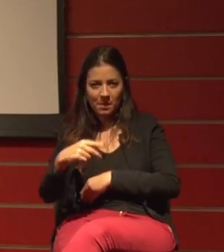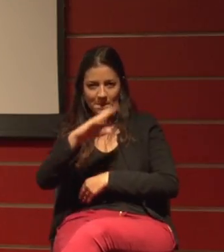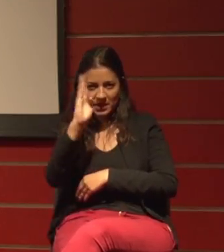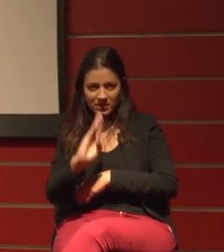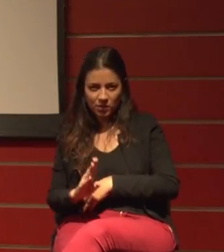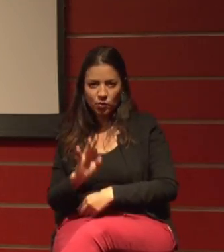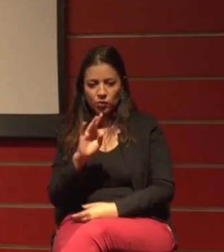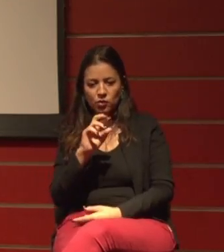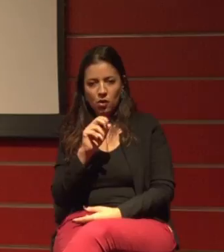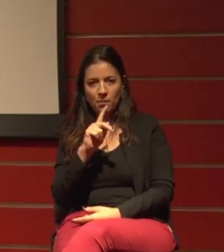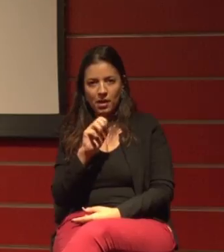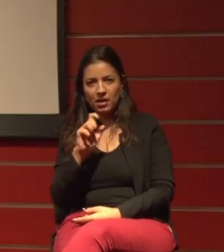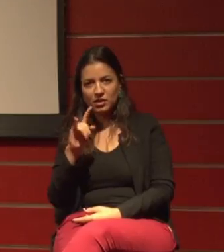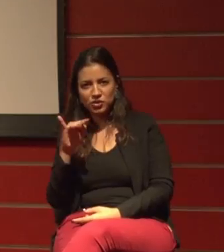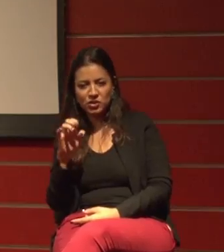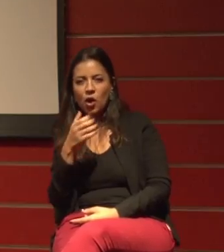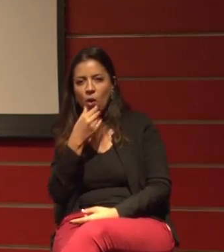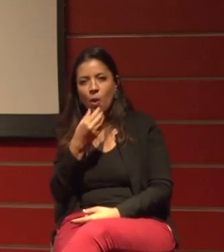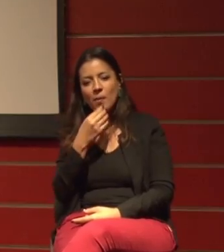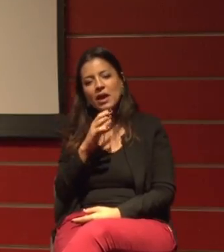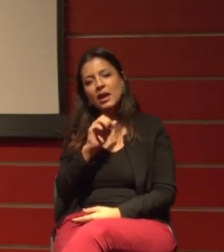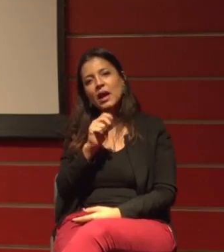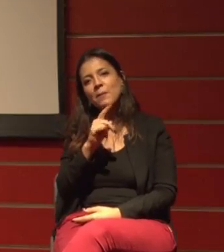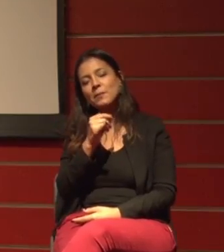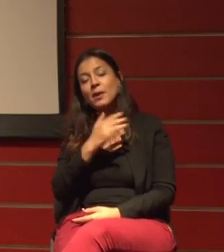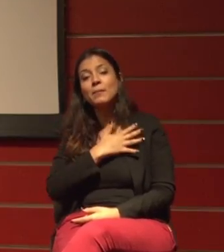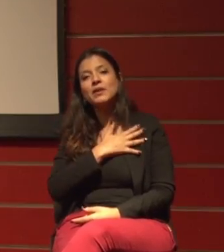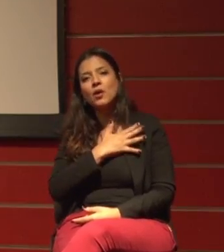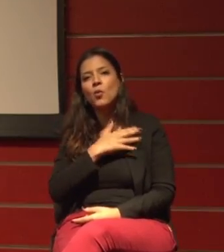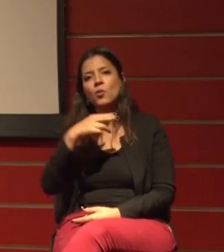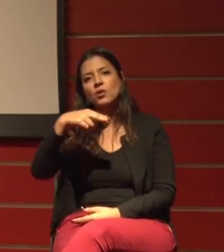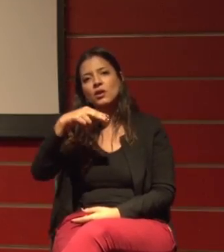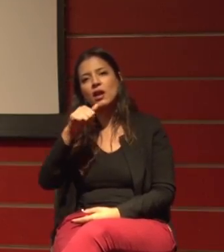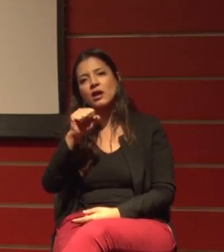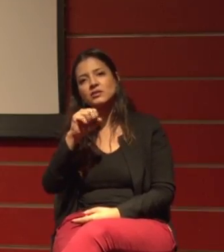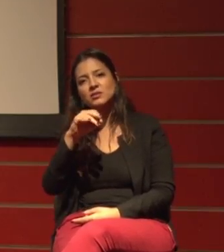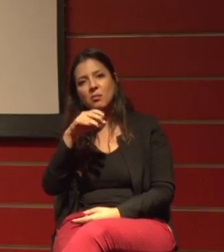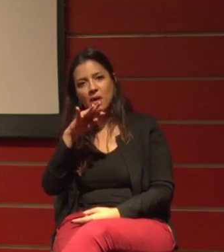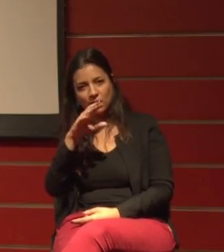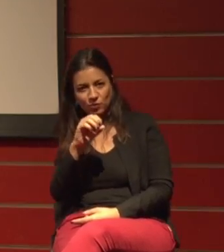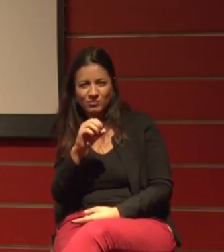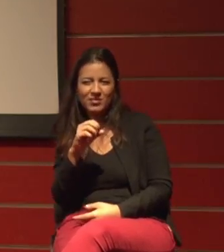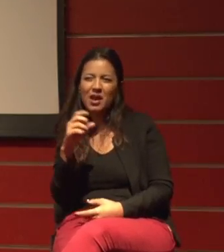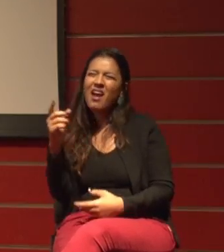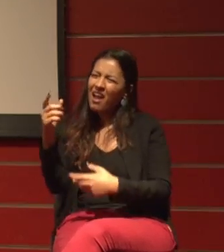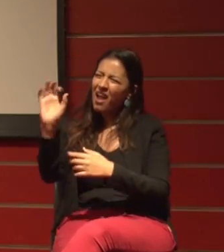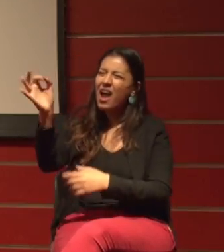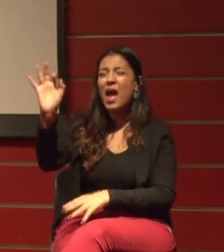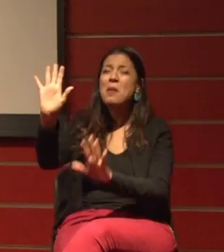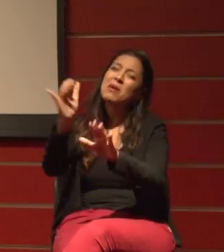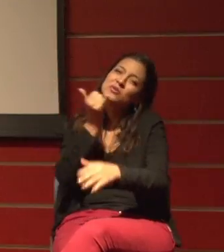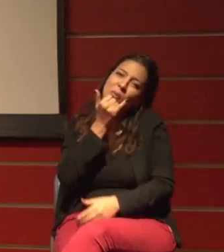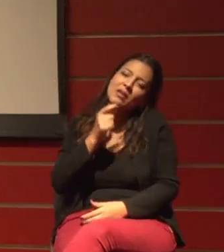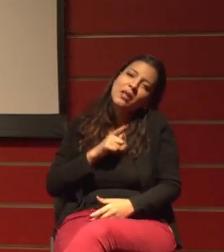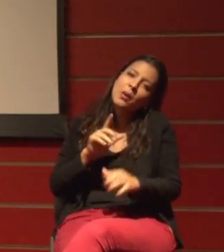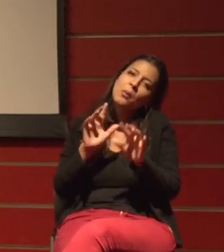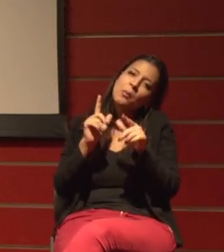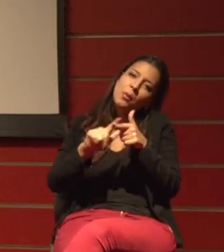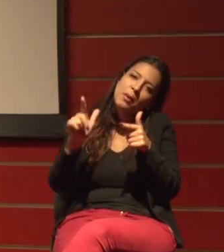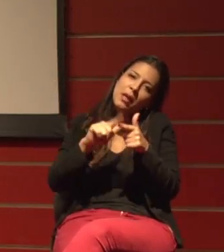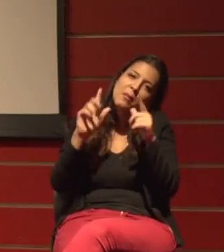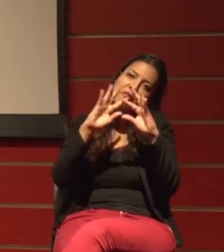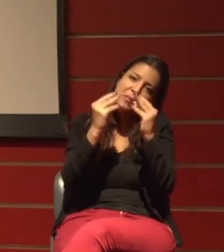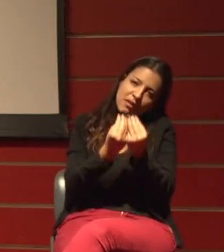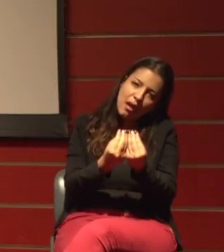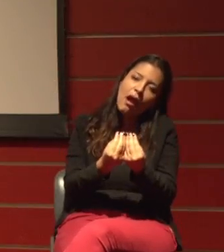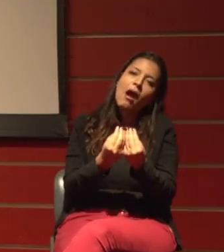frac porque ele F aquela desculpa de que ele tem um problema familiar pelo menos no primeiro né e que por isso ele seria um personagem em crise né que